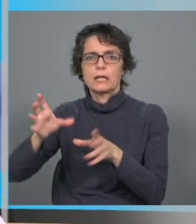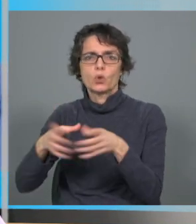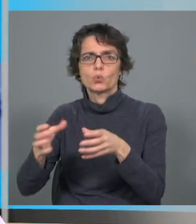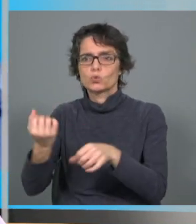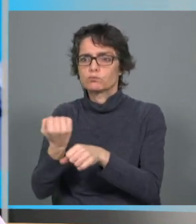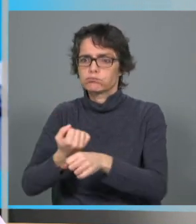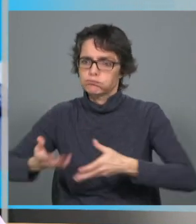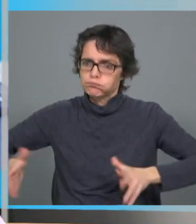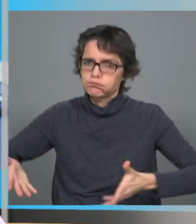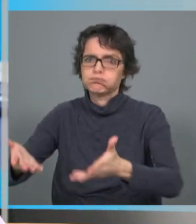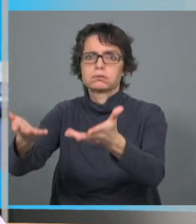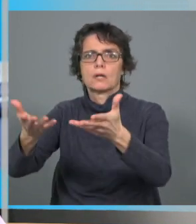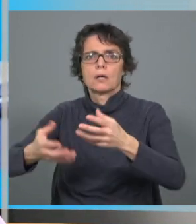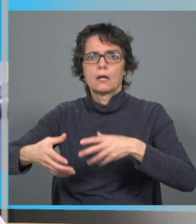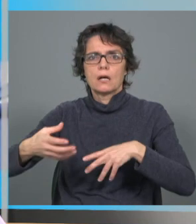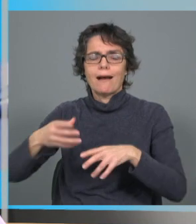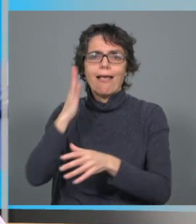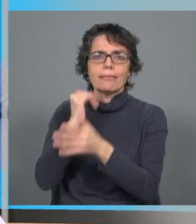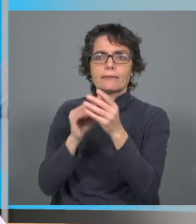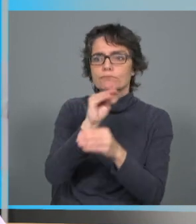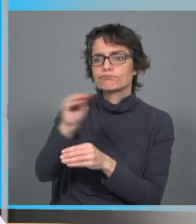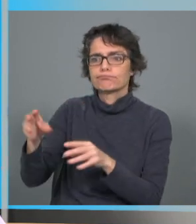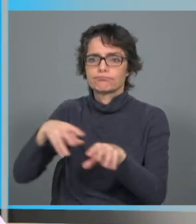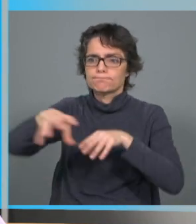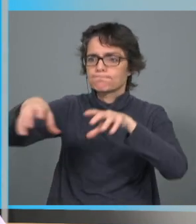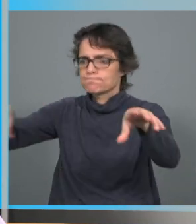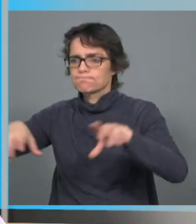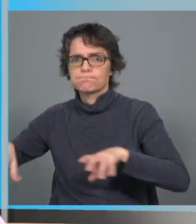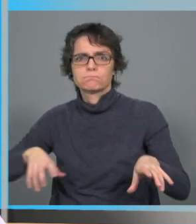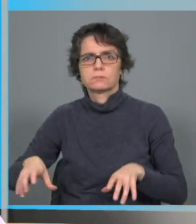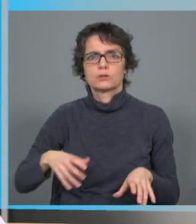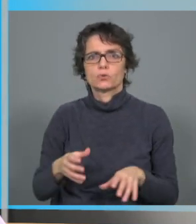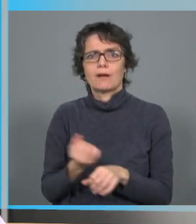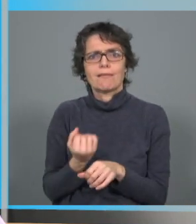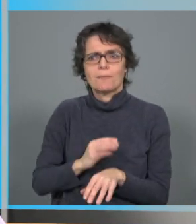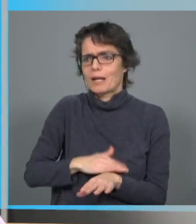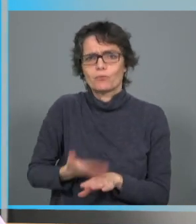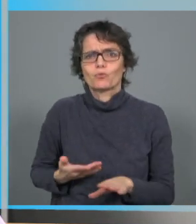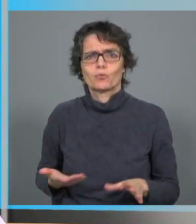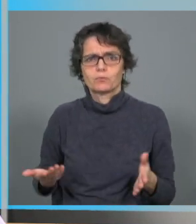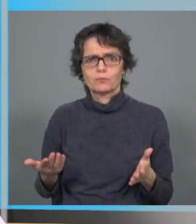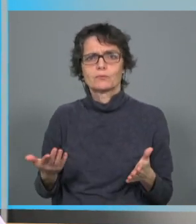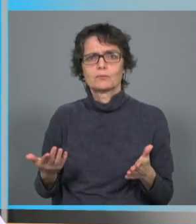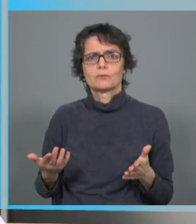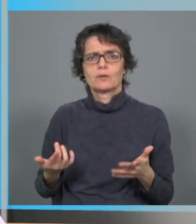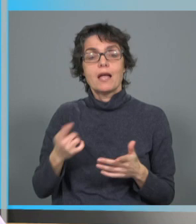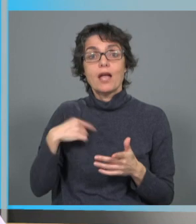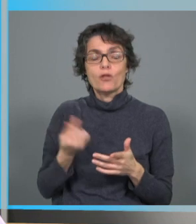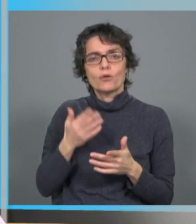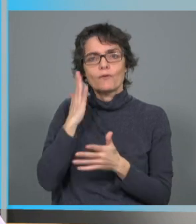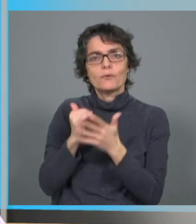coisa maravilhosa, e portanto é isso que a gente também procura fazer, e na Cáritas sempre estar